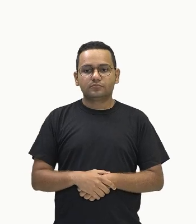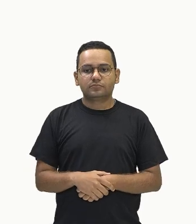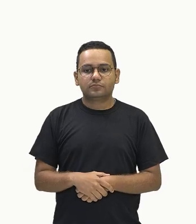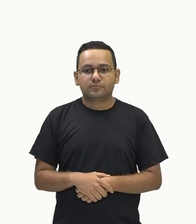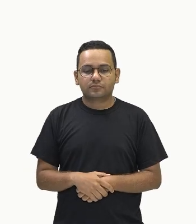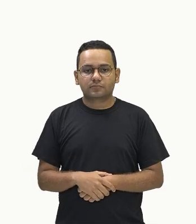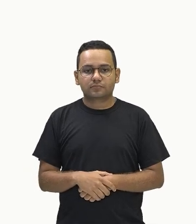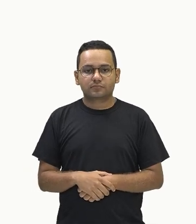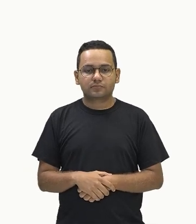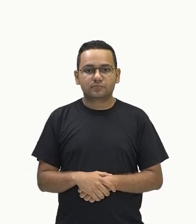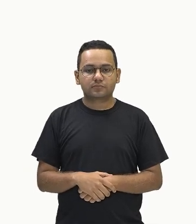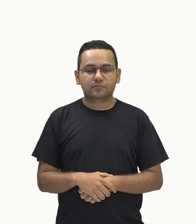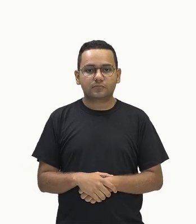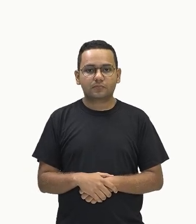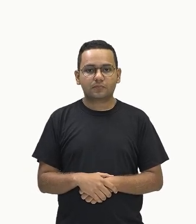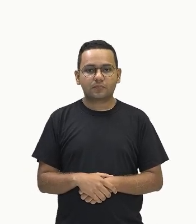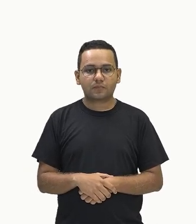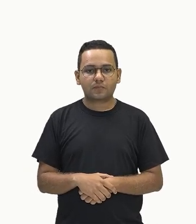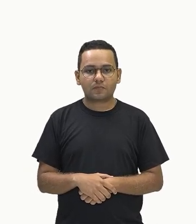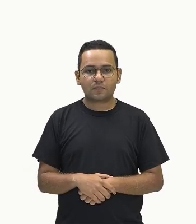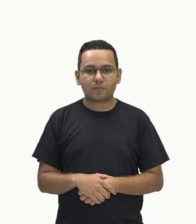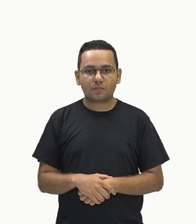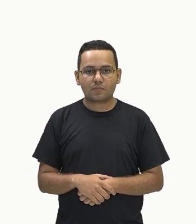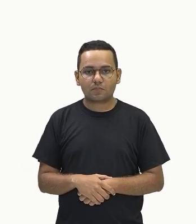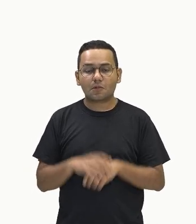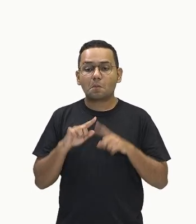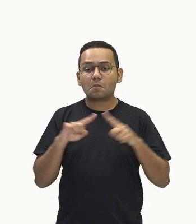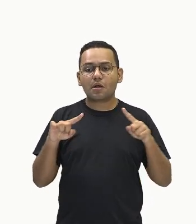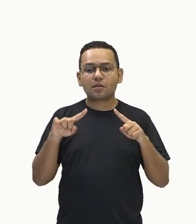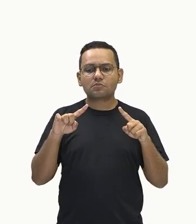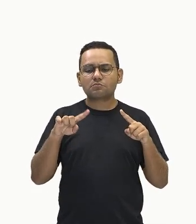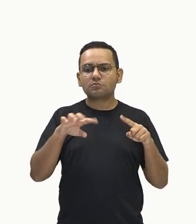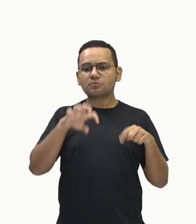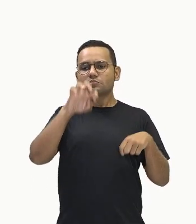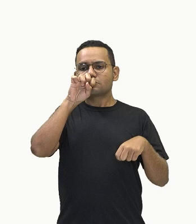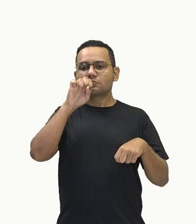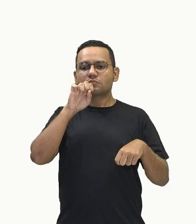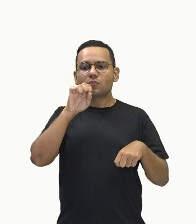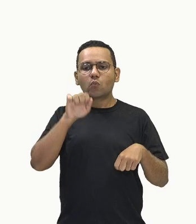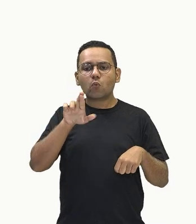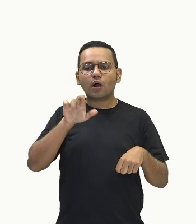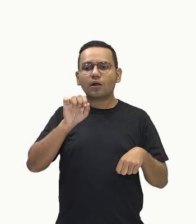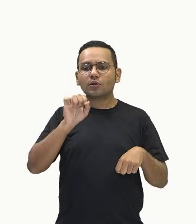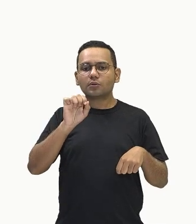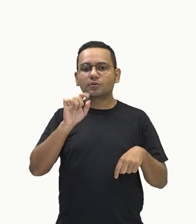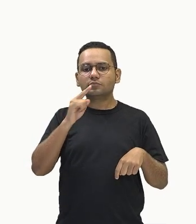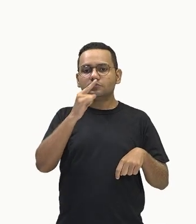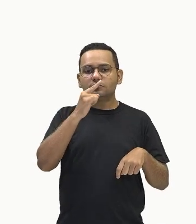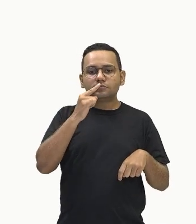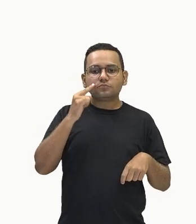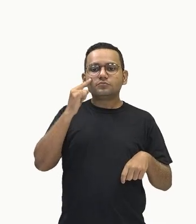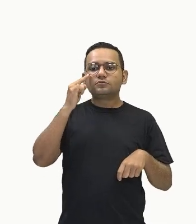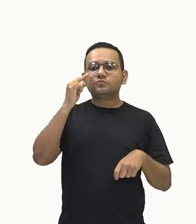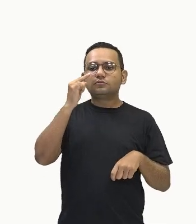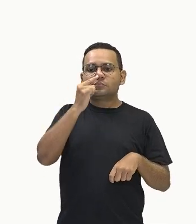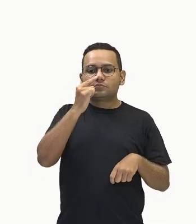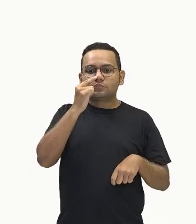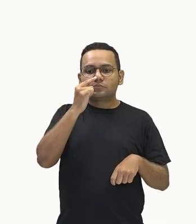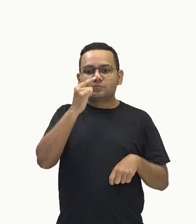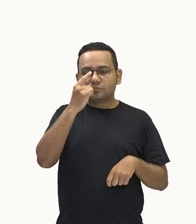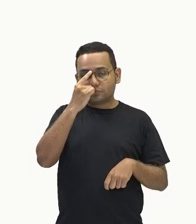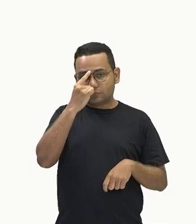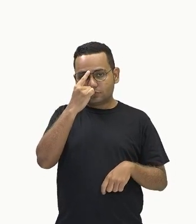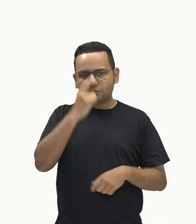quê? Observamos aqui que o ar, ele está voltando para a cavidade nasal.